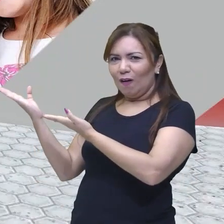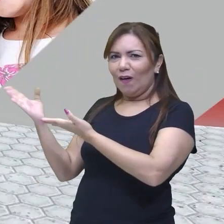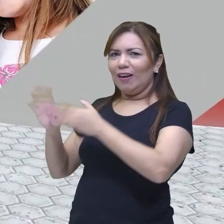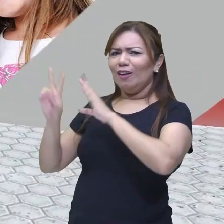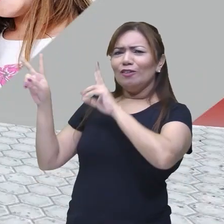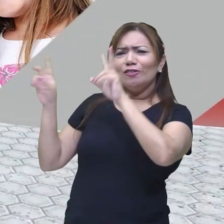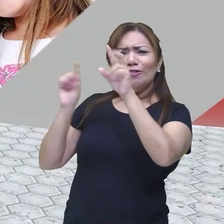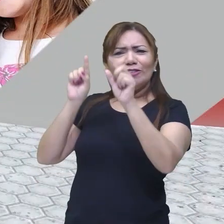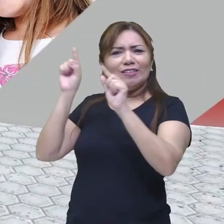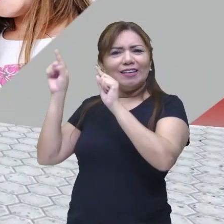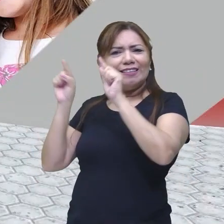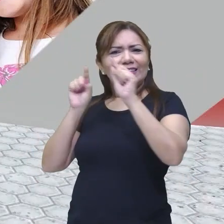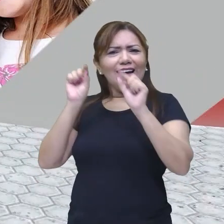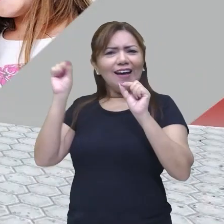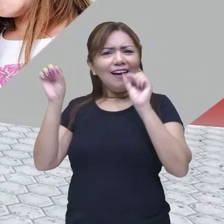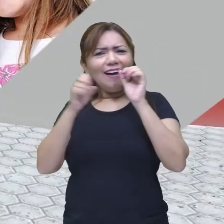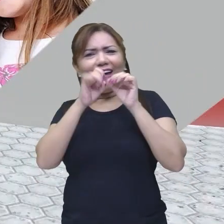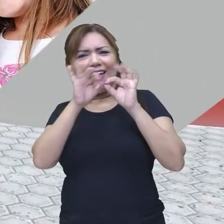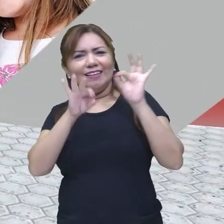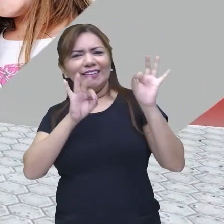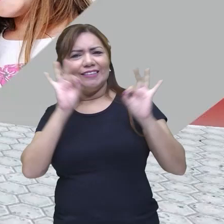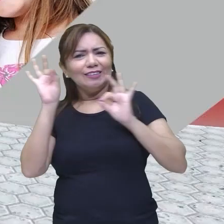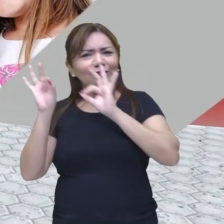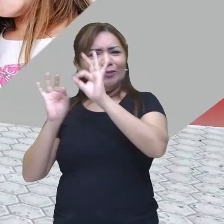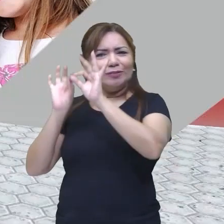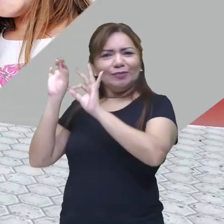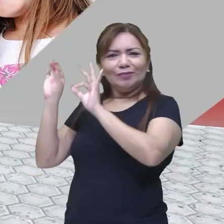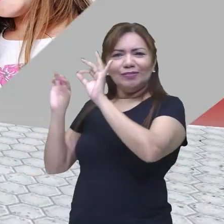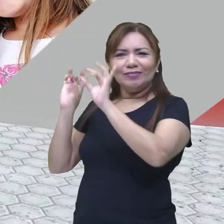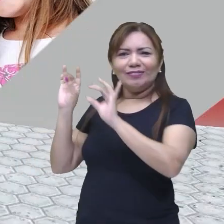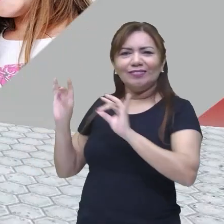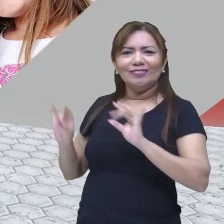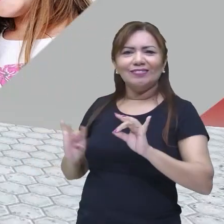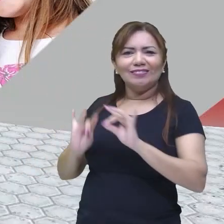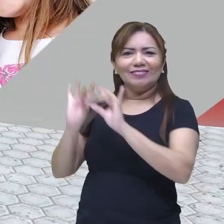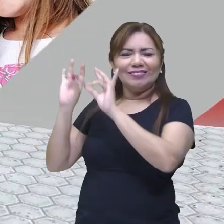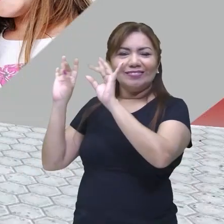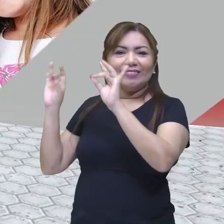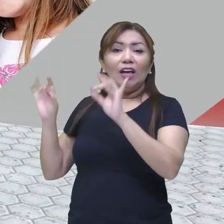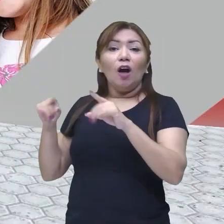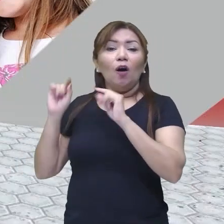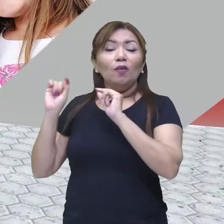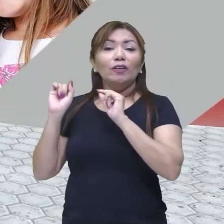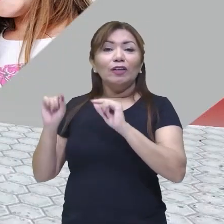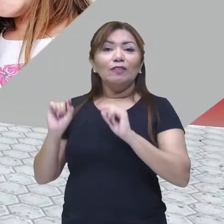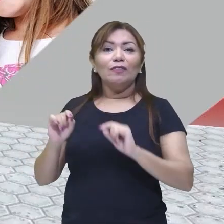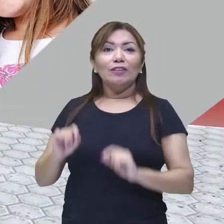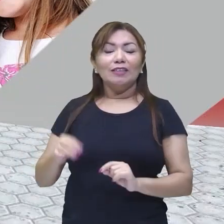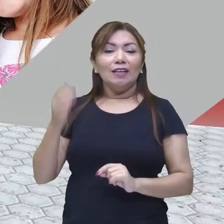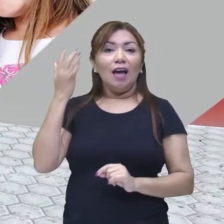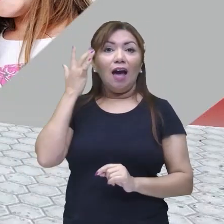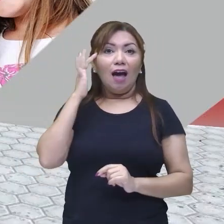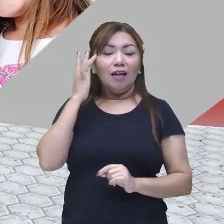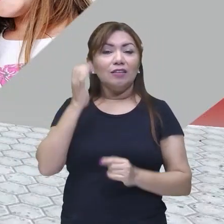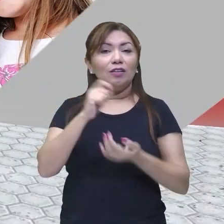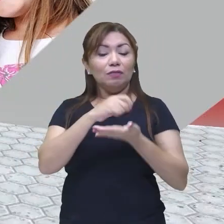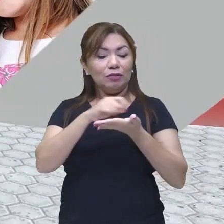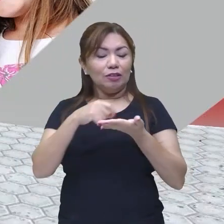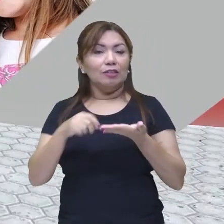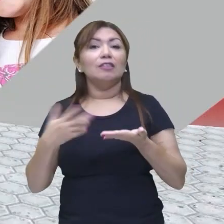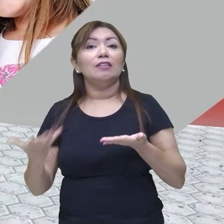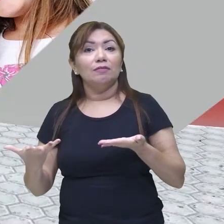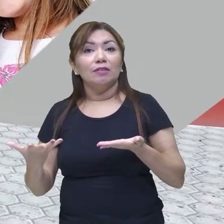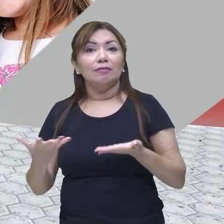os detalhes. Pensem e respondam para mim sobre o que você acha que nós vamos escrever.